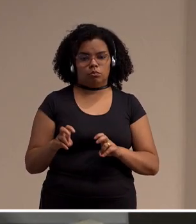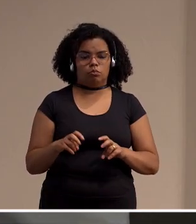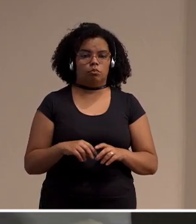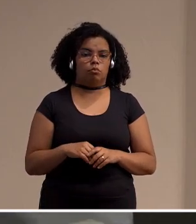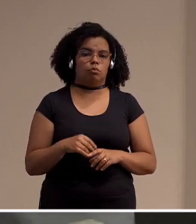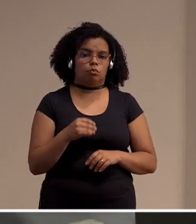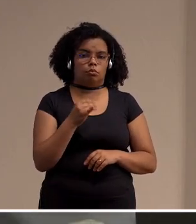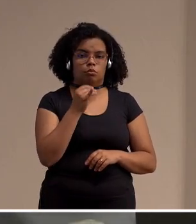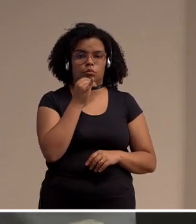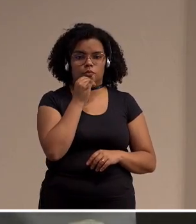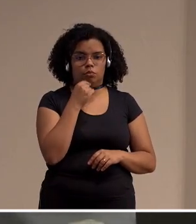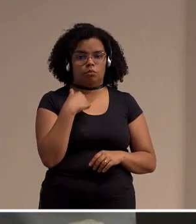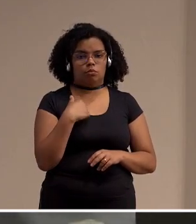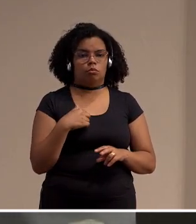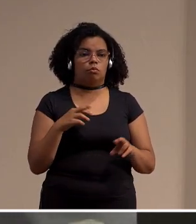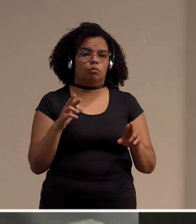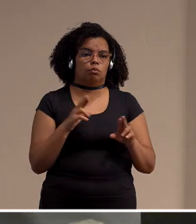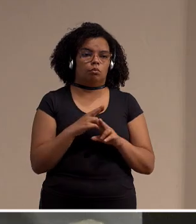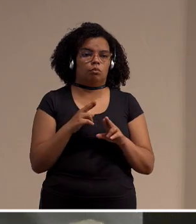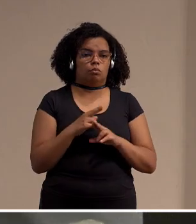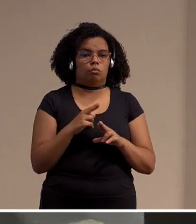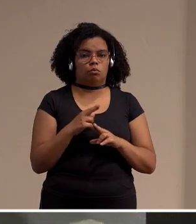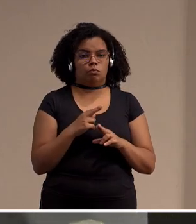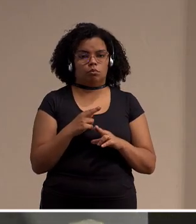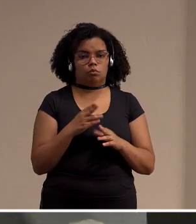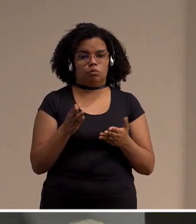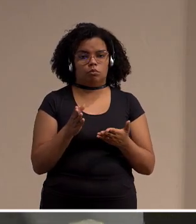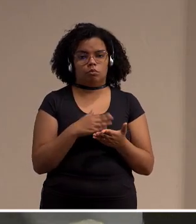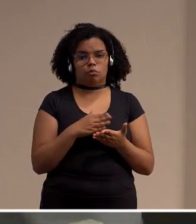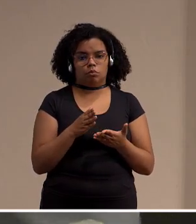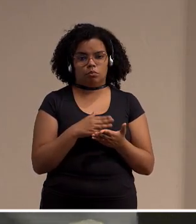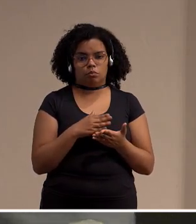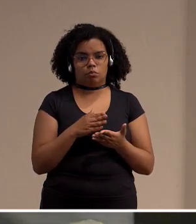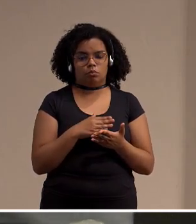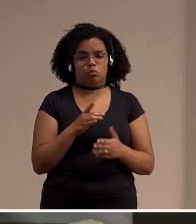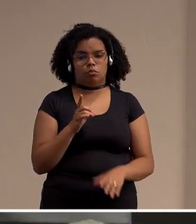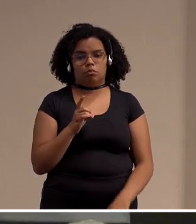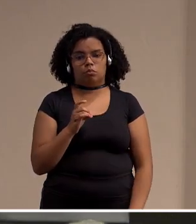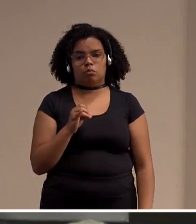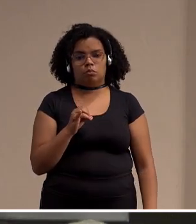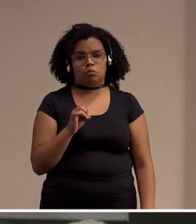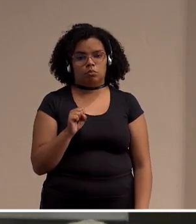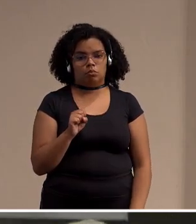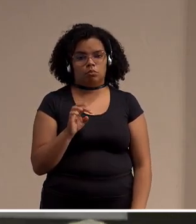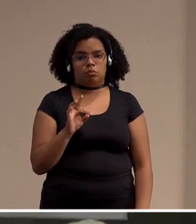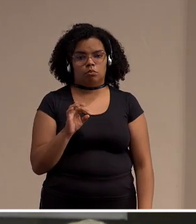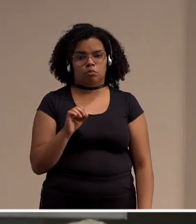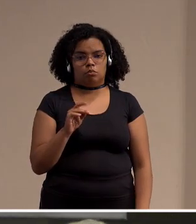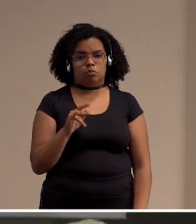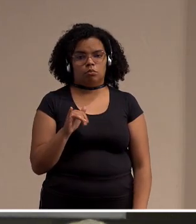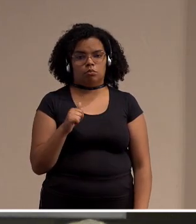Por exemplo, quando eu relaciono meus livros com esses livros, particularmente com distopia, eu fico chateado.